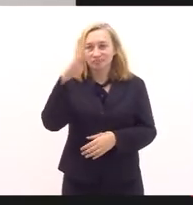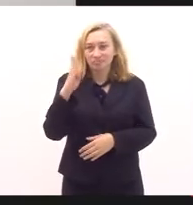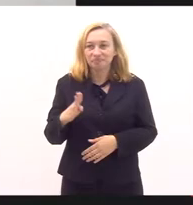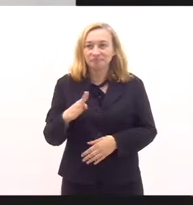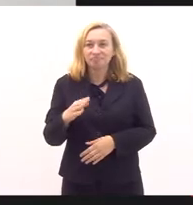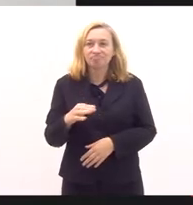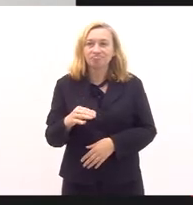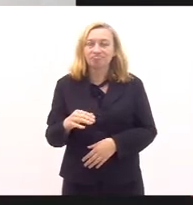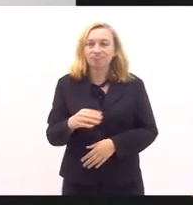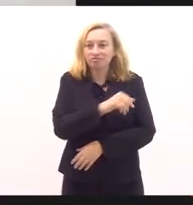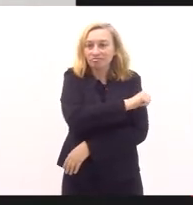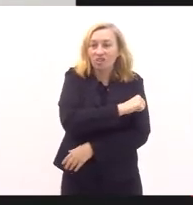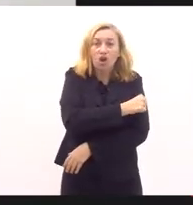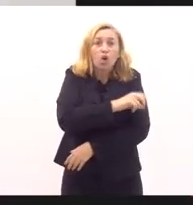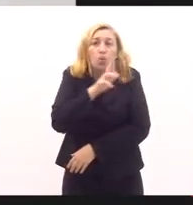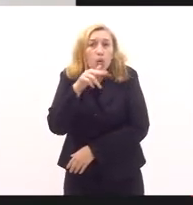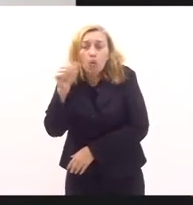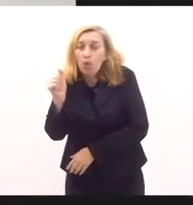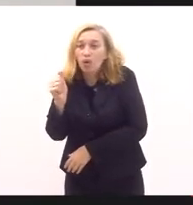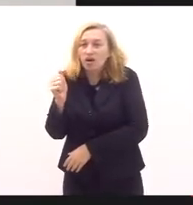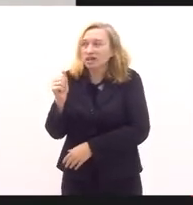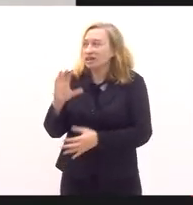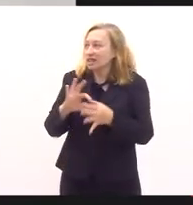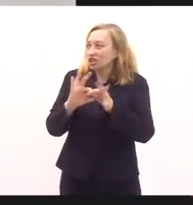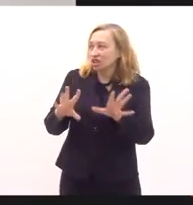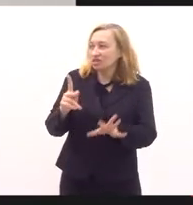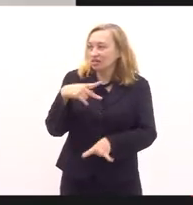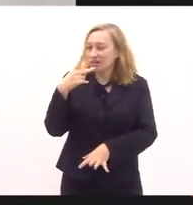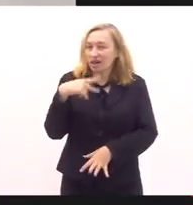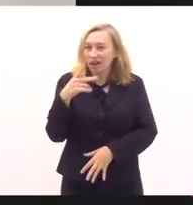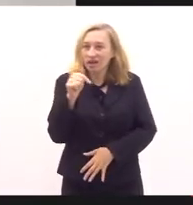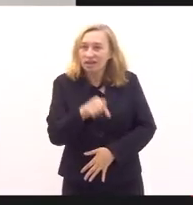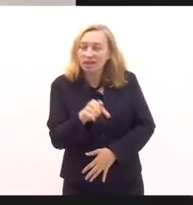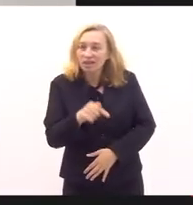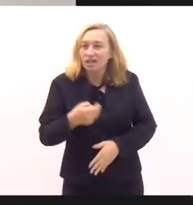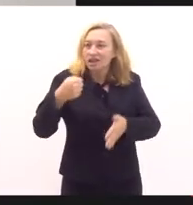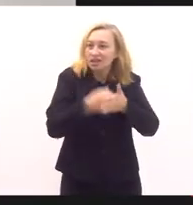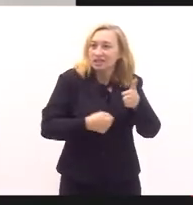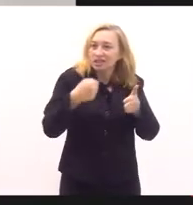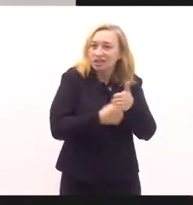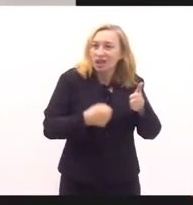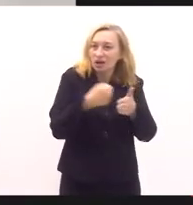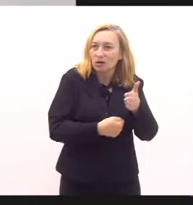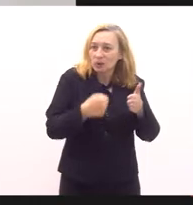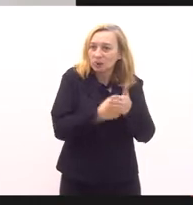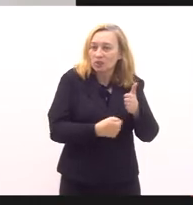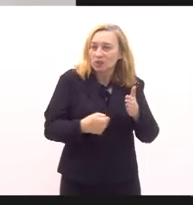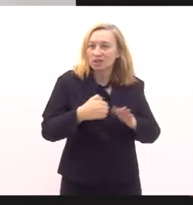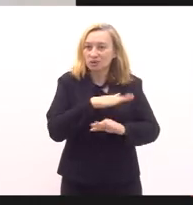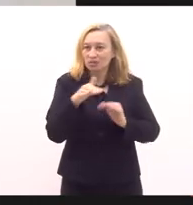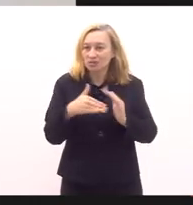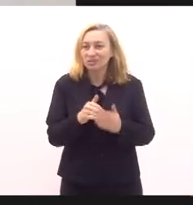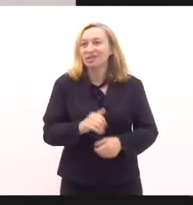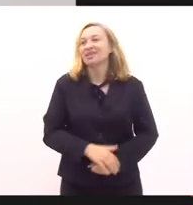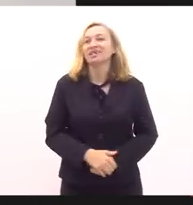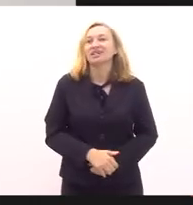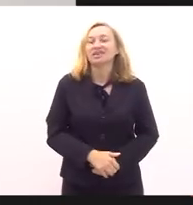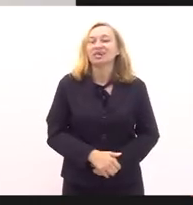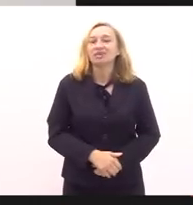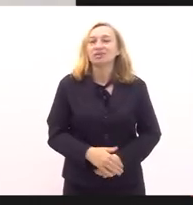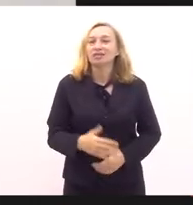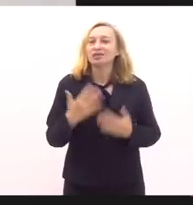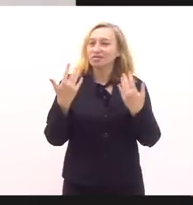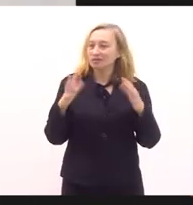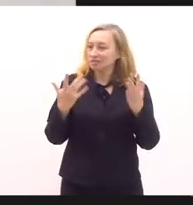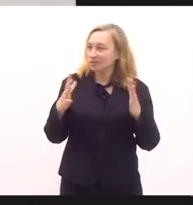poderia nunca deixar de me furtar, estar aqui nessa luta de todos os trabalhadores. Queria